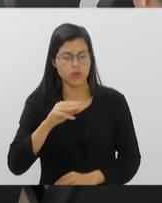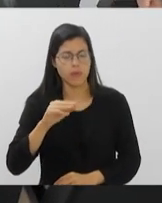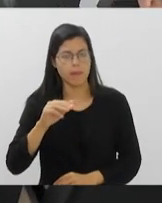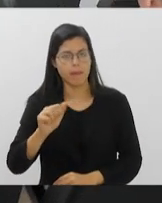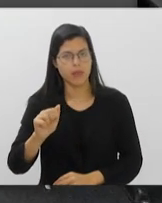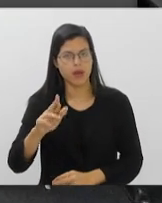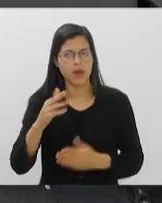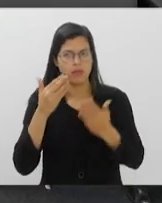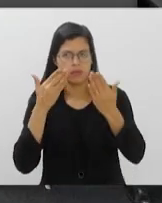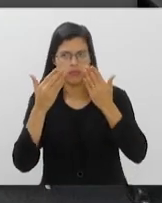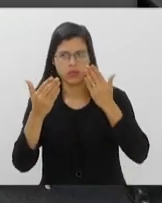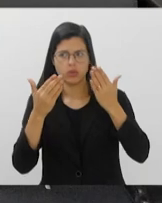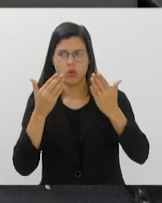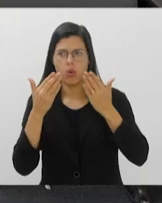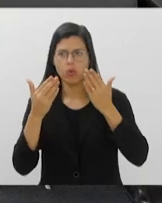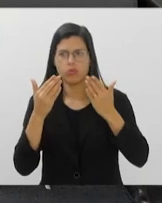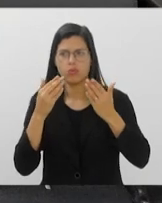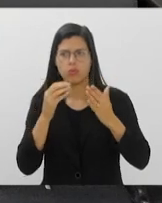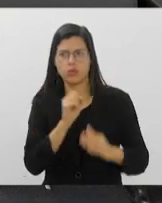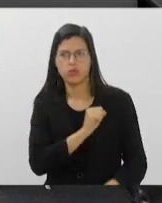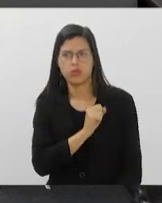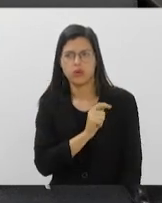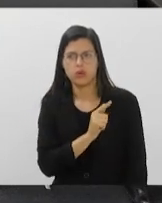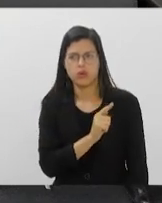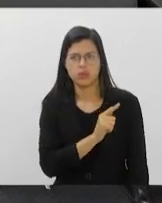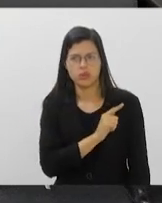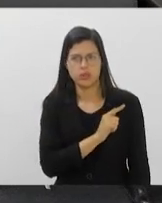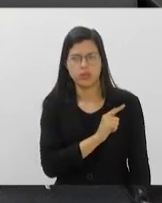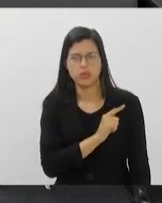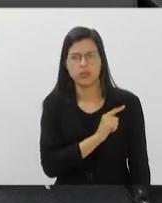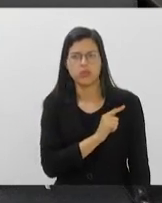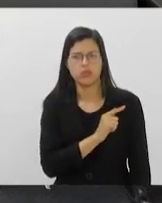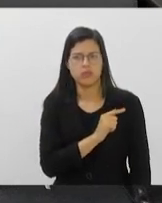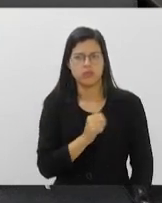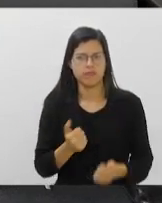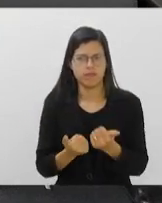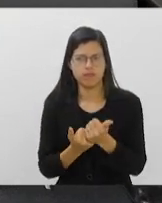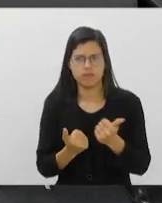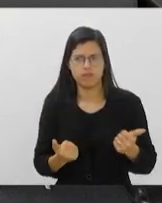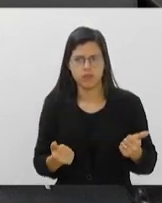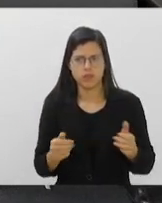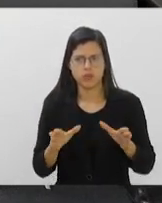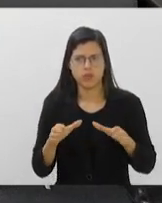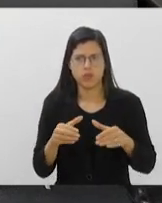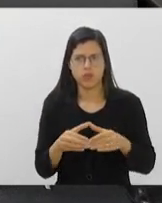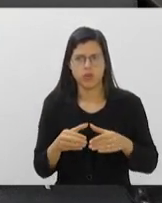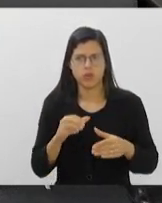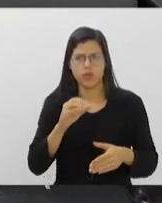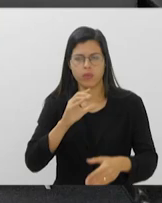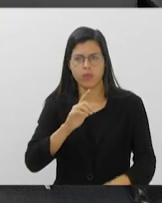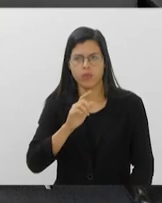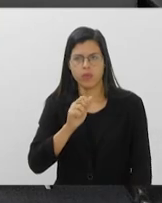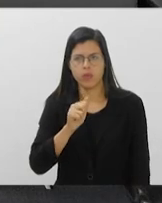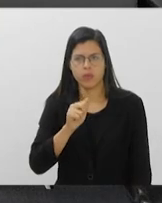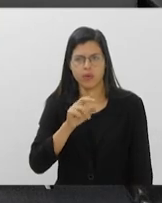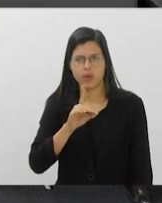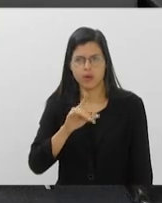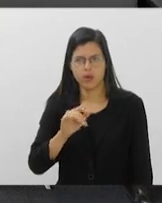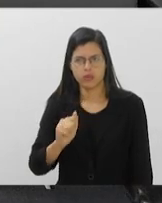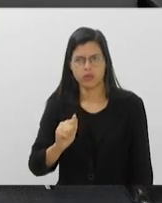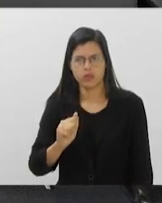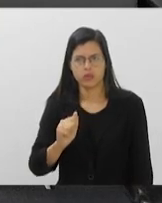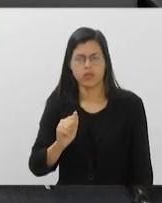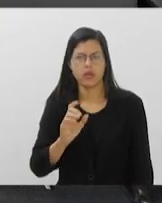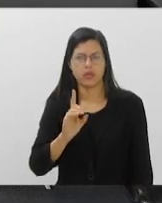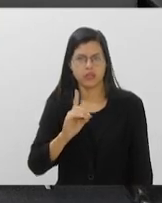infância de São Gonçalo e participo sou um dos apoiadores do grupo de apoi dação Cláudia Diniz sou meio também